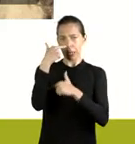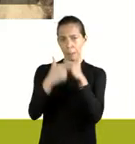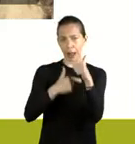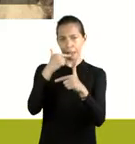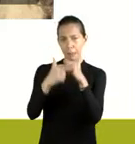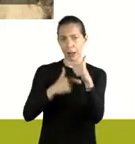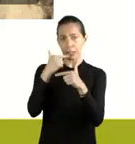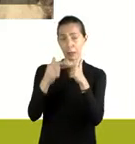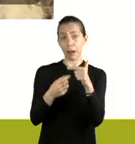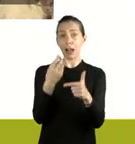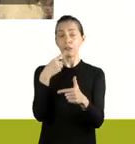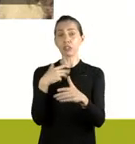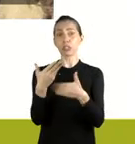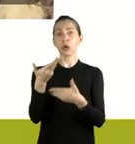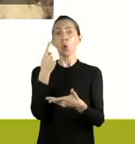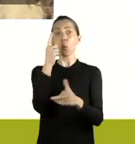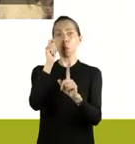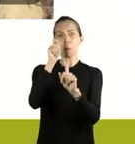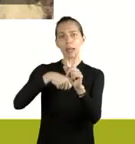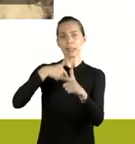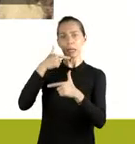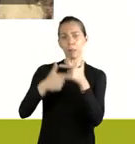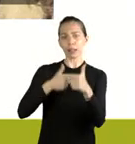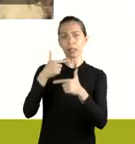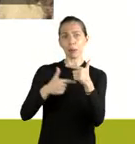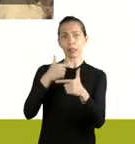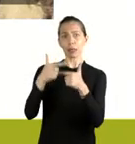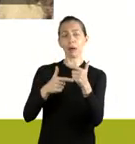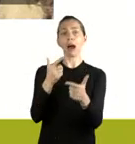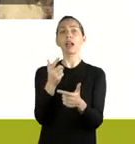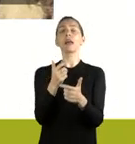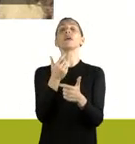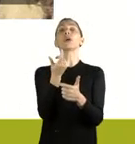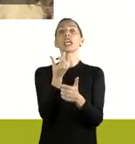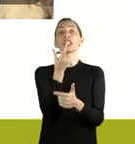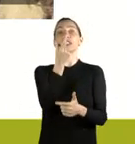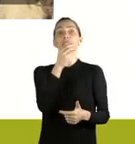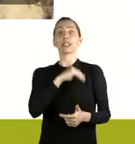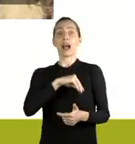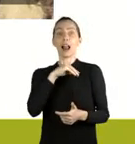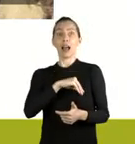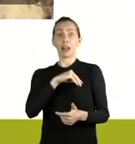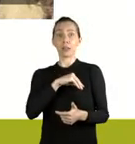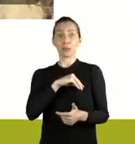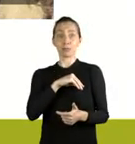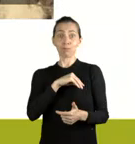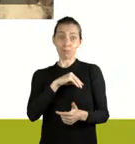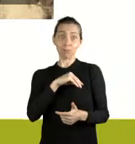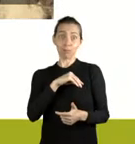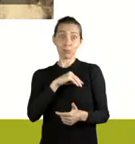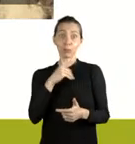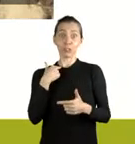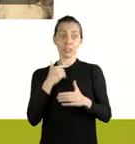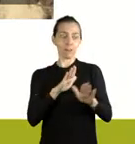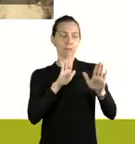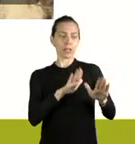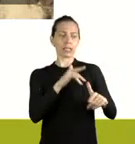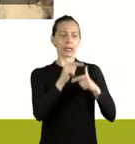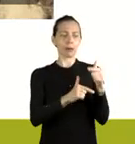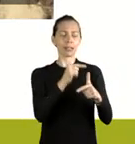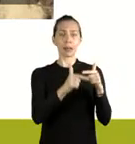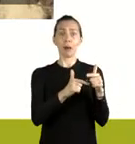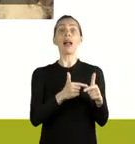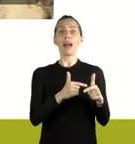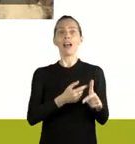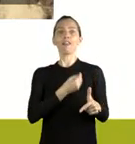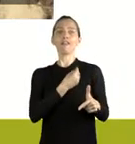salário mensal. Então, quando a gente não tem esse controle financeiro, o que você está trocando? A